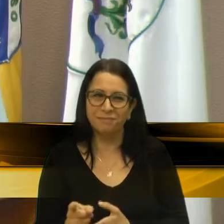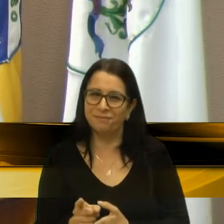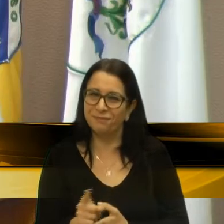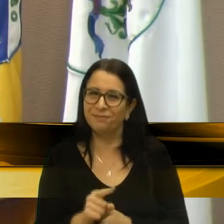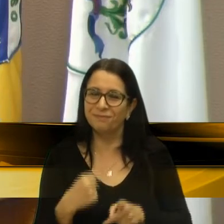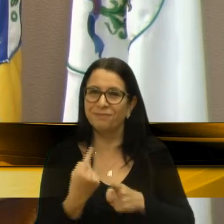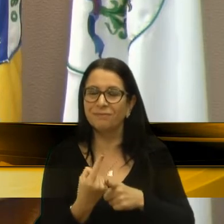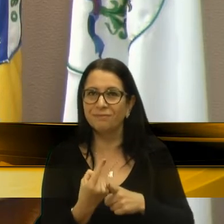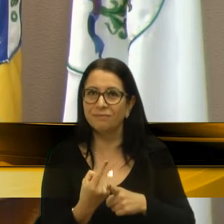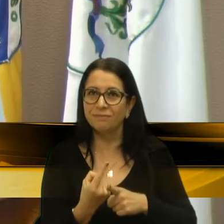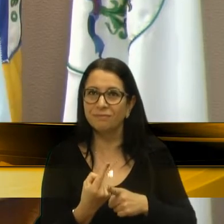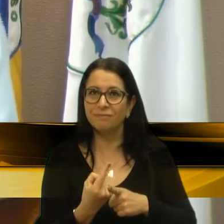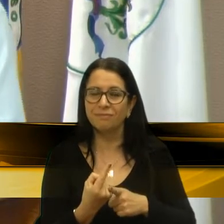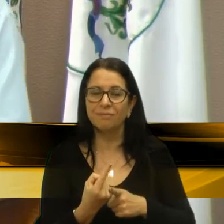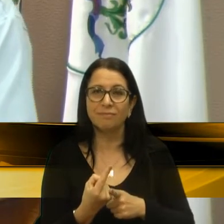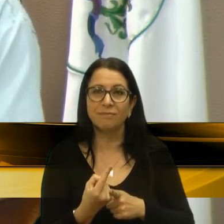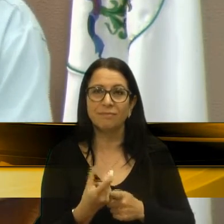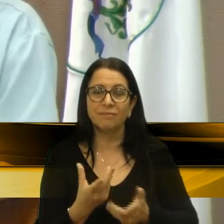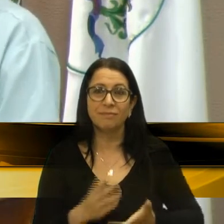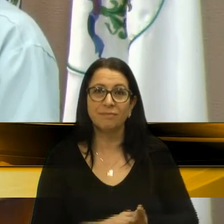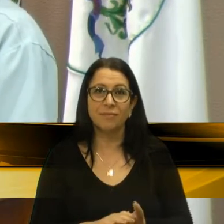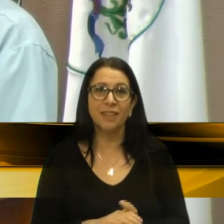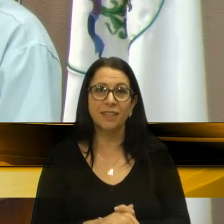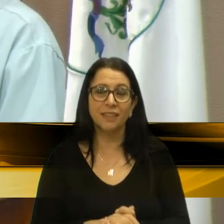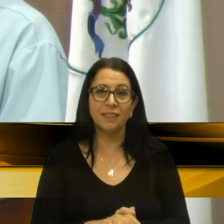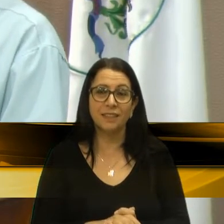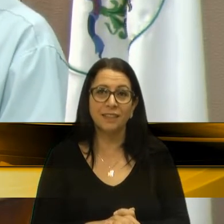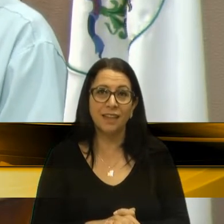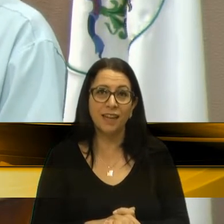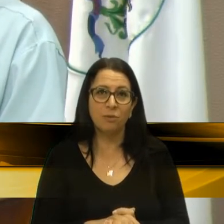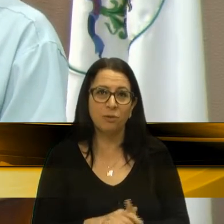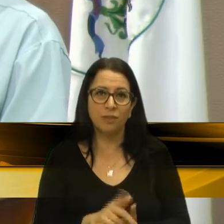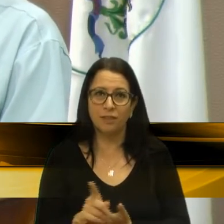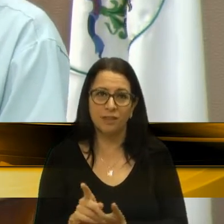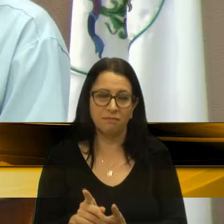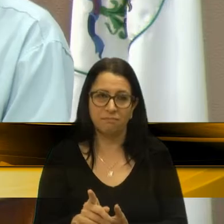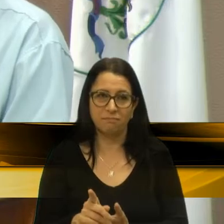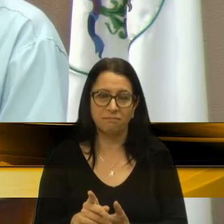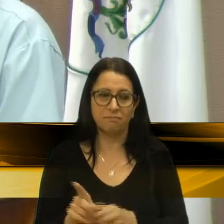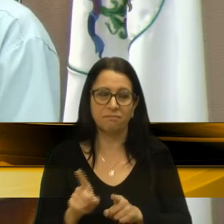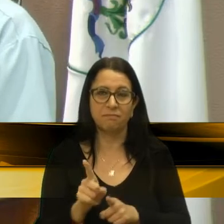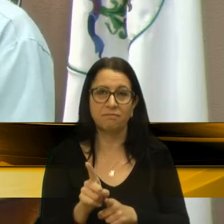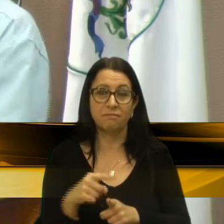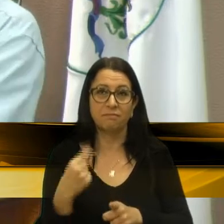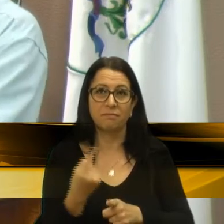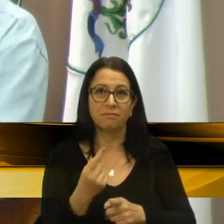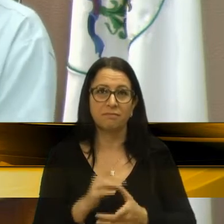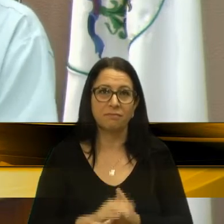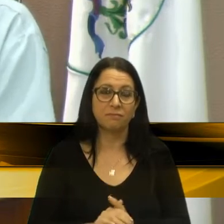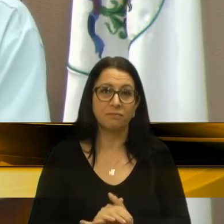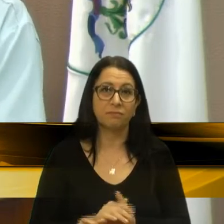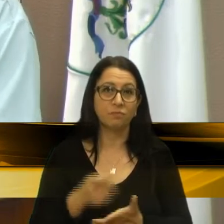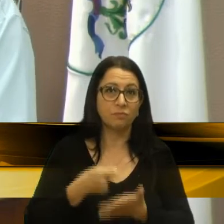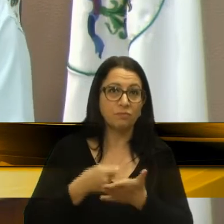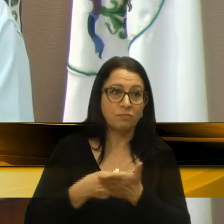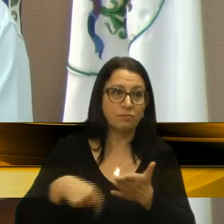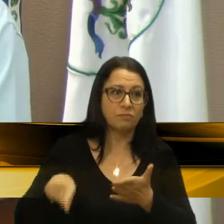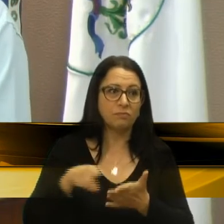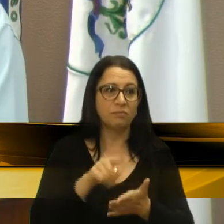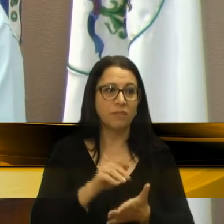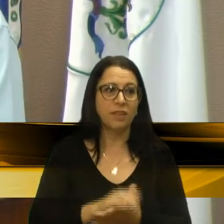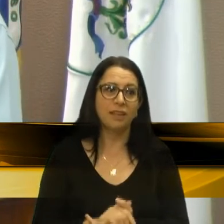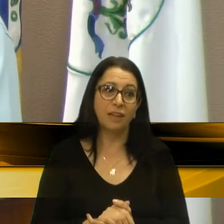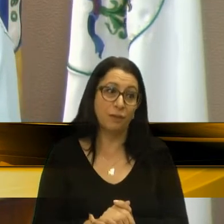trazê-la à a tecnologia pra nós é assim que nós ficamos contemplado então temos que cobrar também